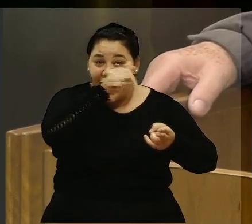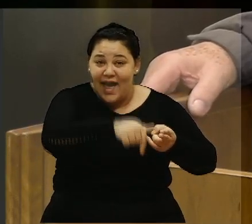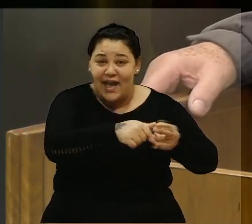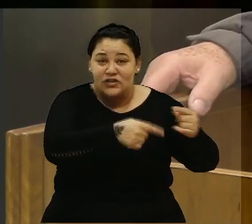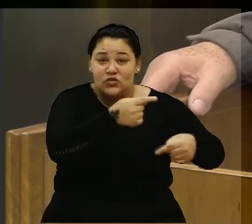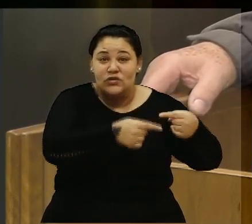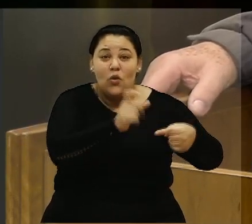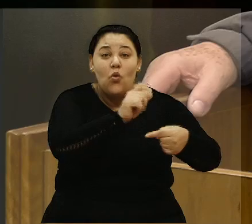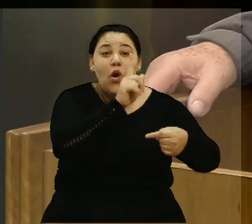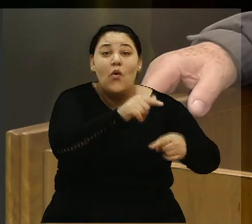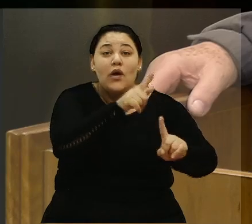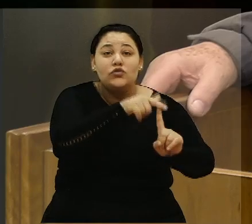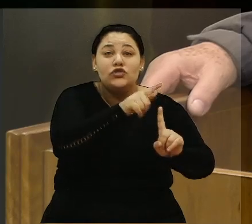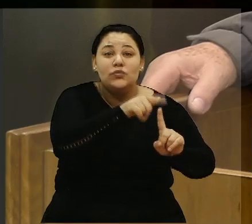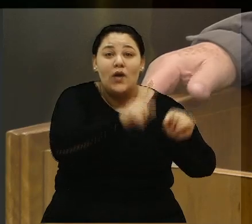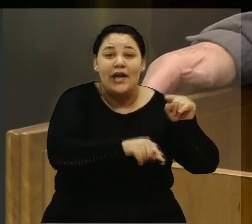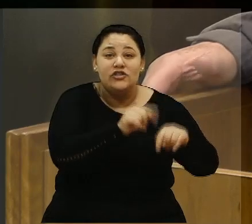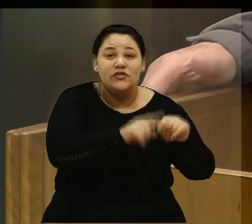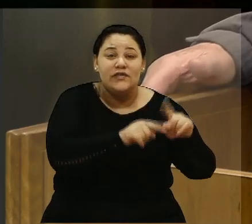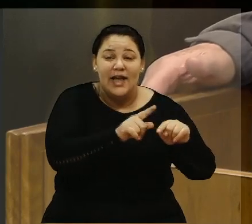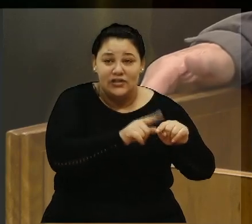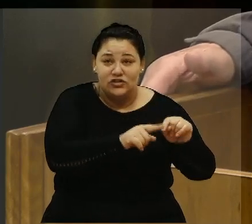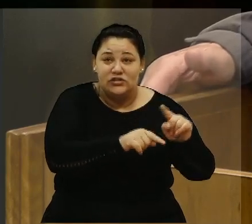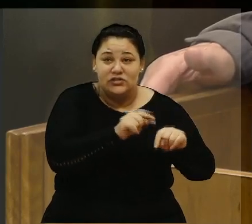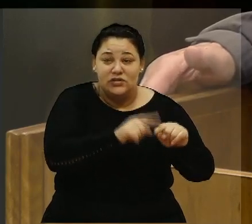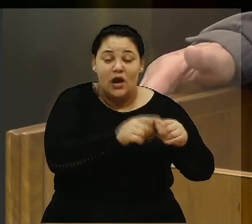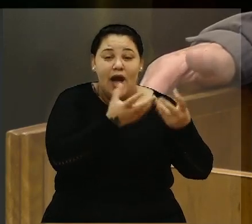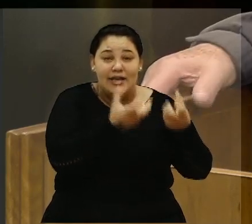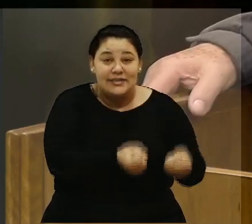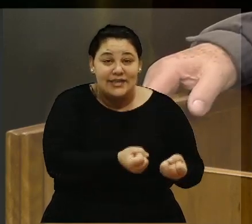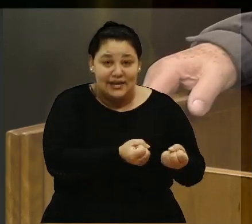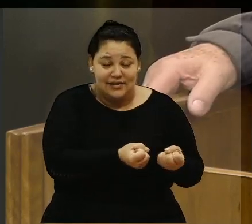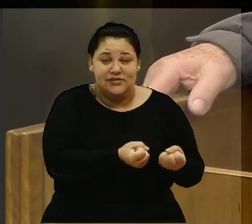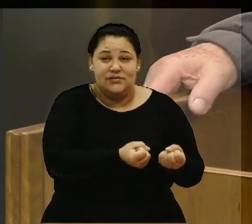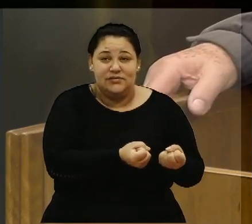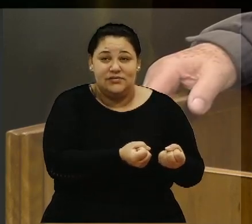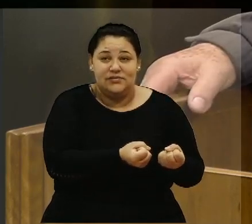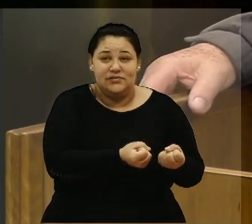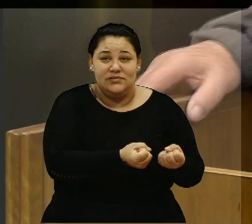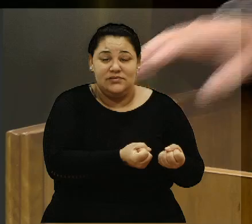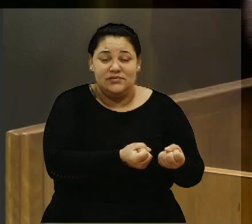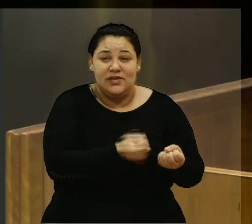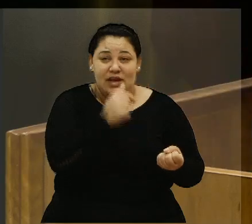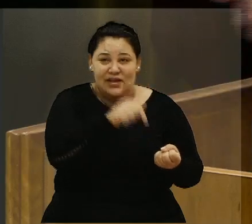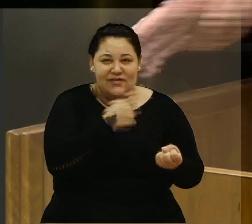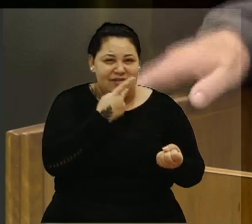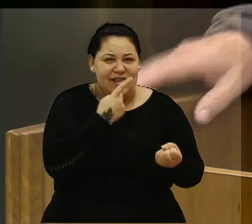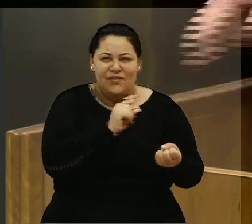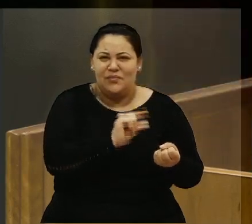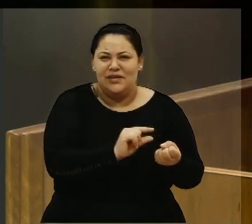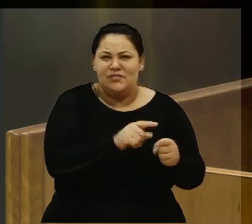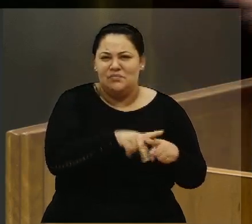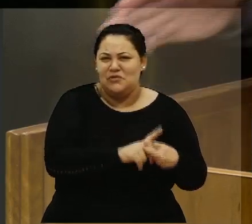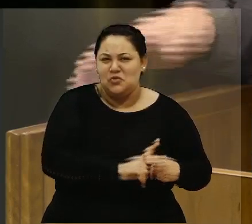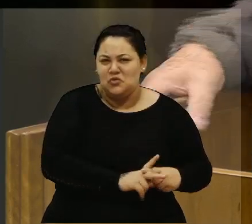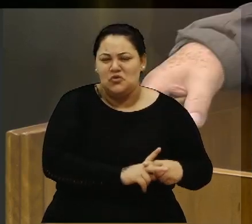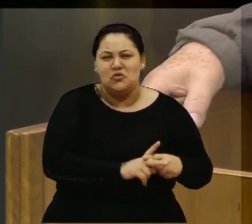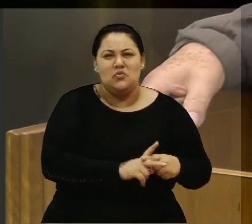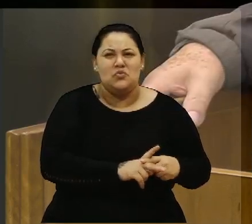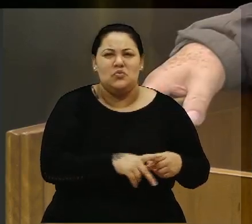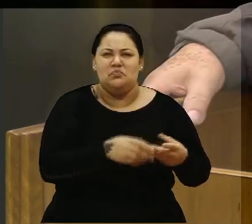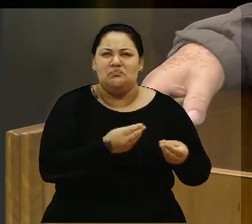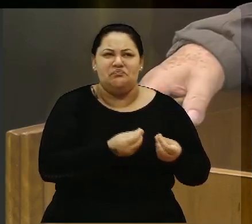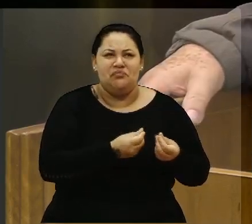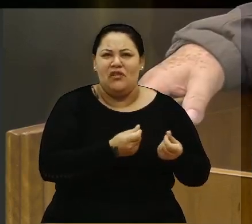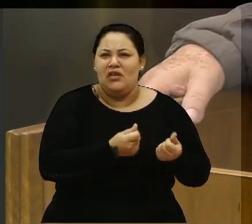tipo de atividades serão permitidas. Né? Aqui que se fala, né? Uma pequena mecânica,